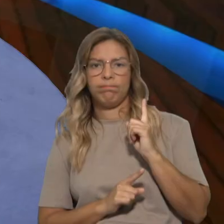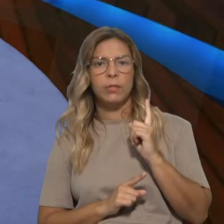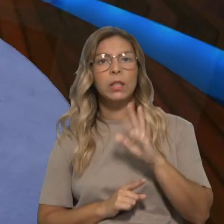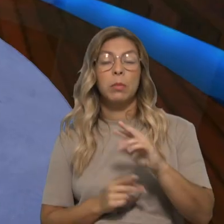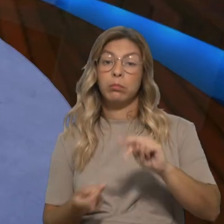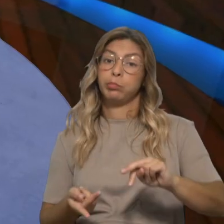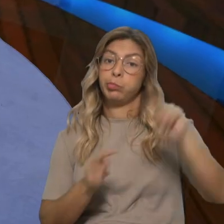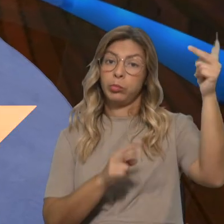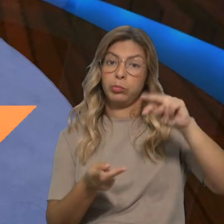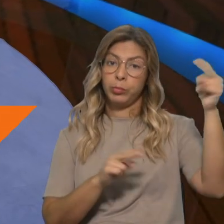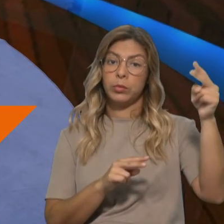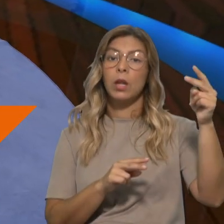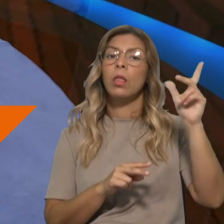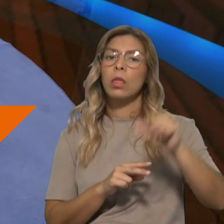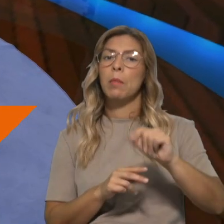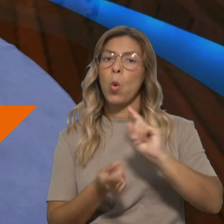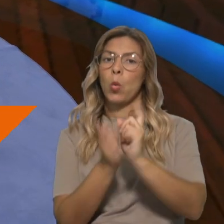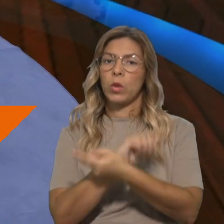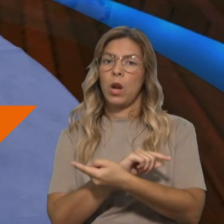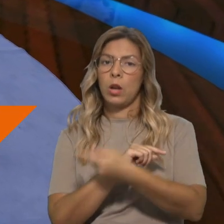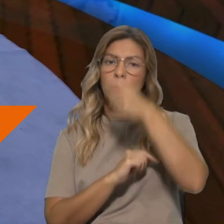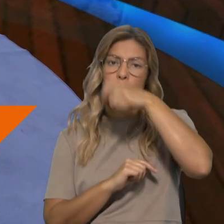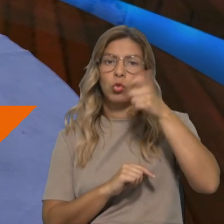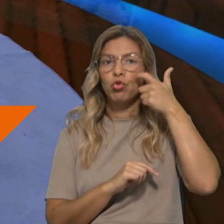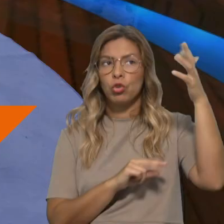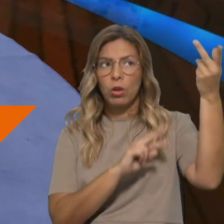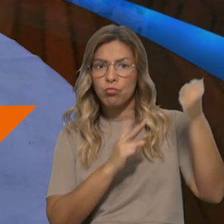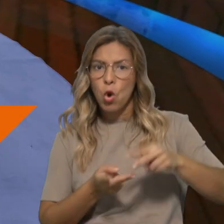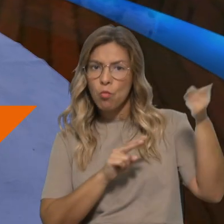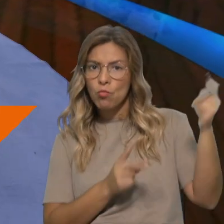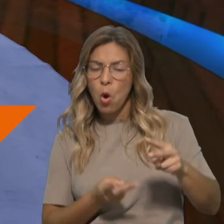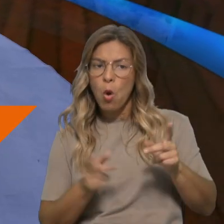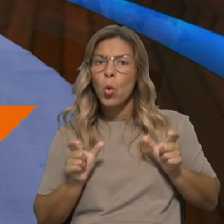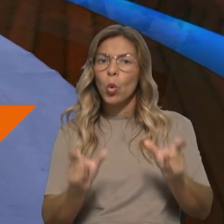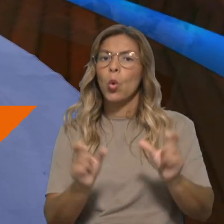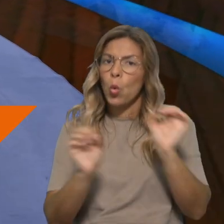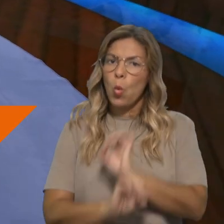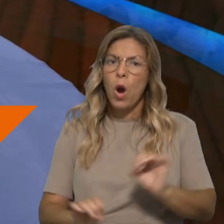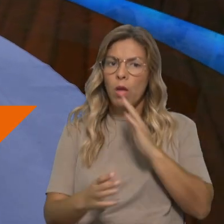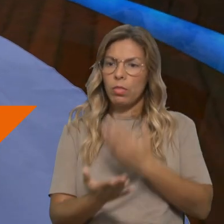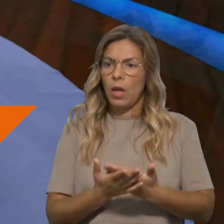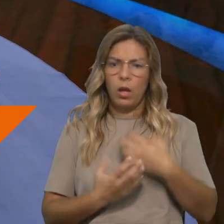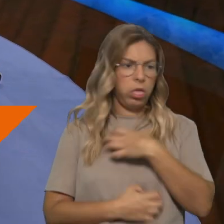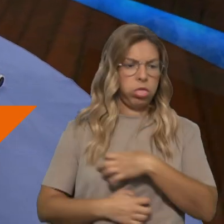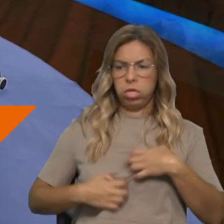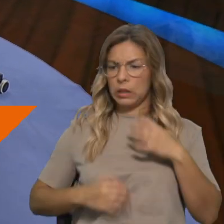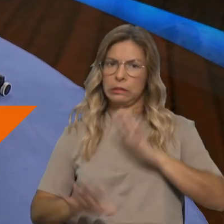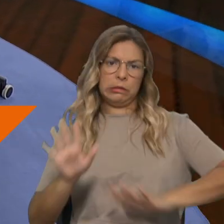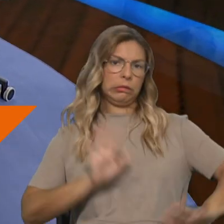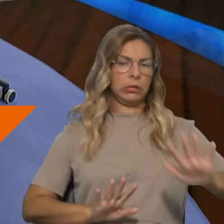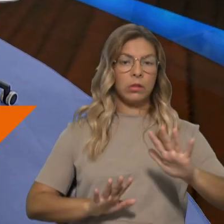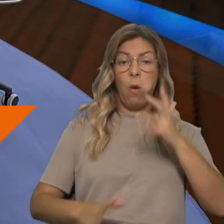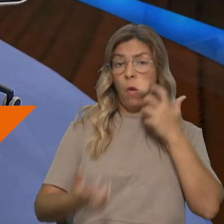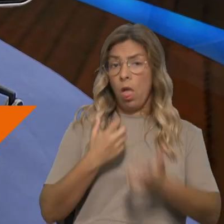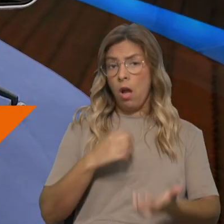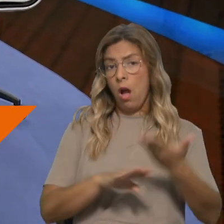imigração descontrolada, não é? Que gera um grande mal-estar, um extensíssimo mal-estar, e, portanto, que foi negligenciado. E, portanto,